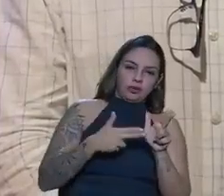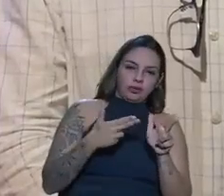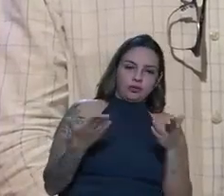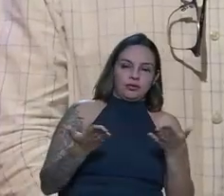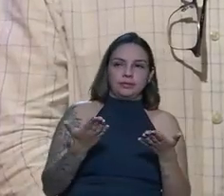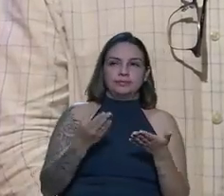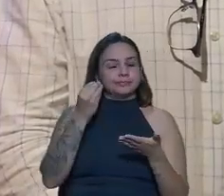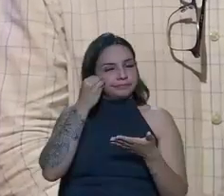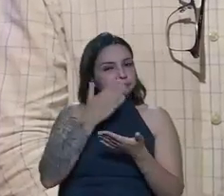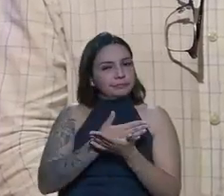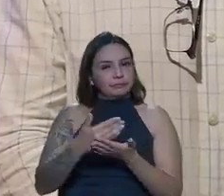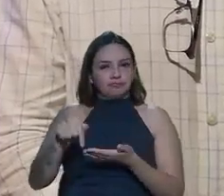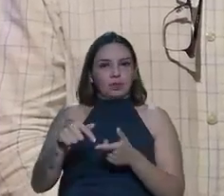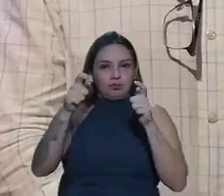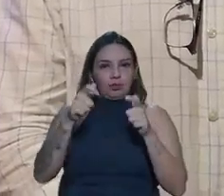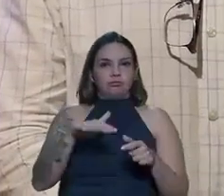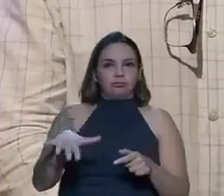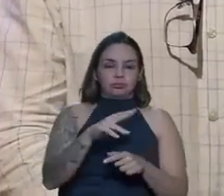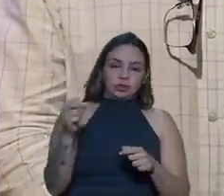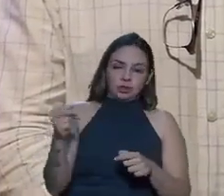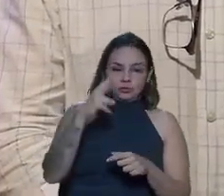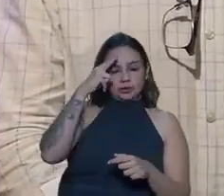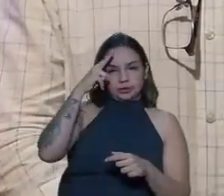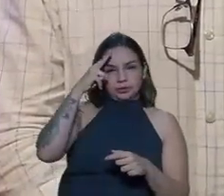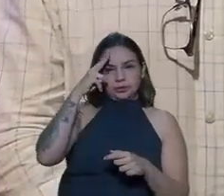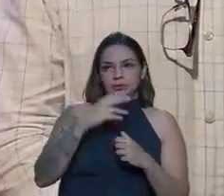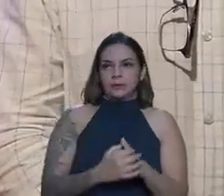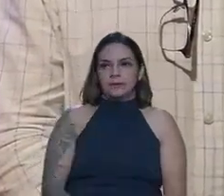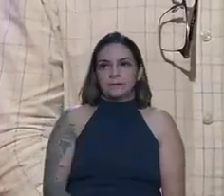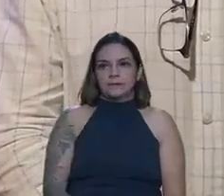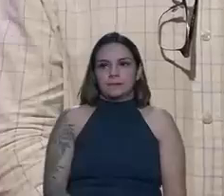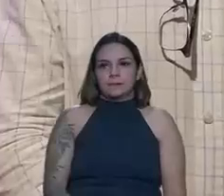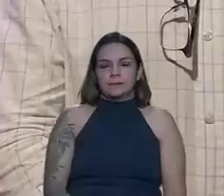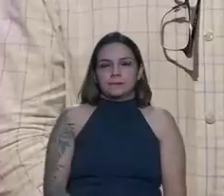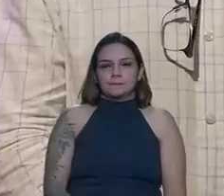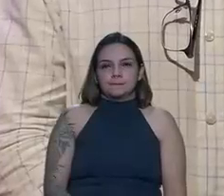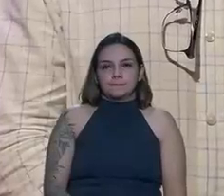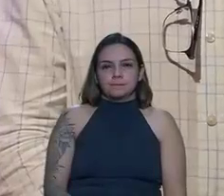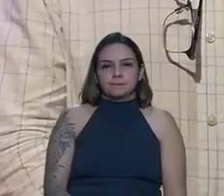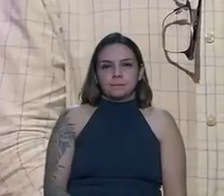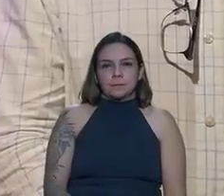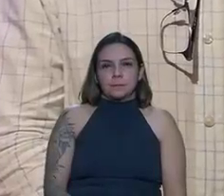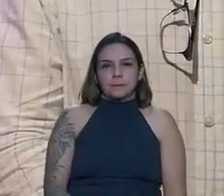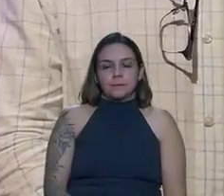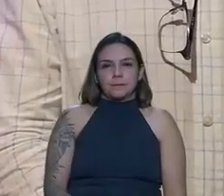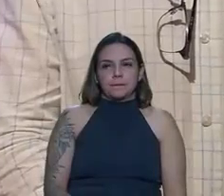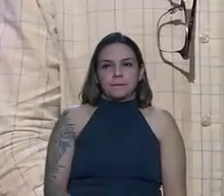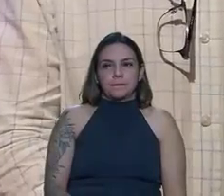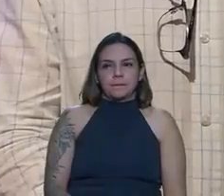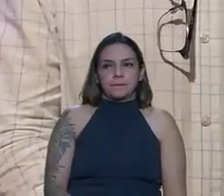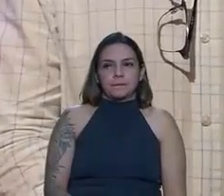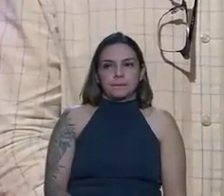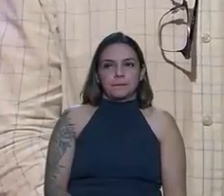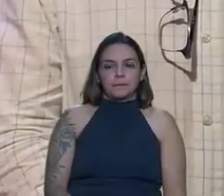agora iniciamos uma nova história, né, Fabrício? Aqui no Teatro da CBMM,